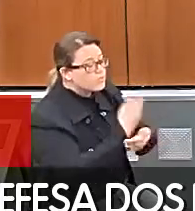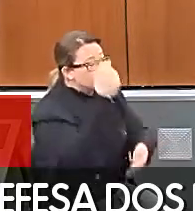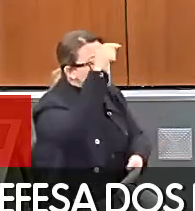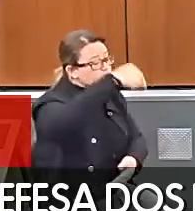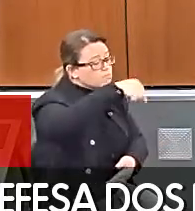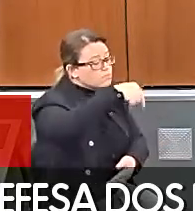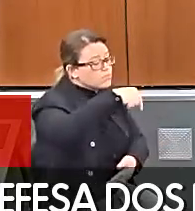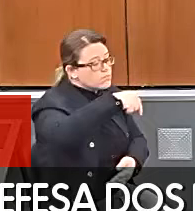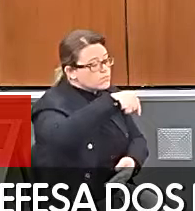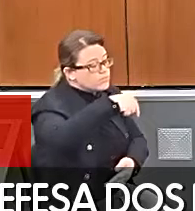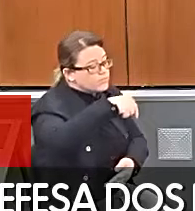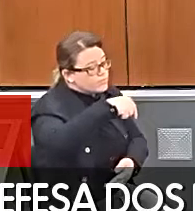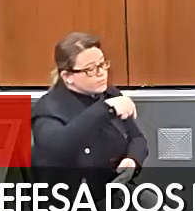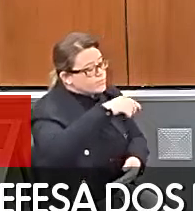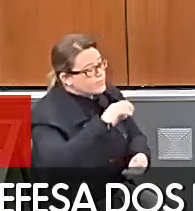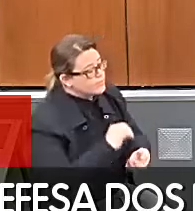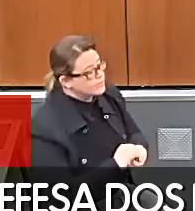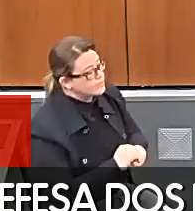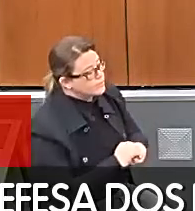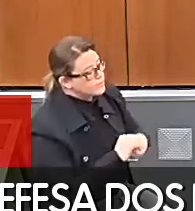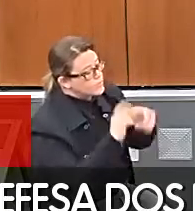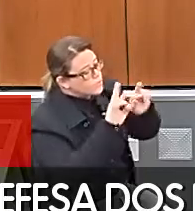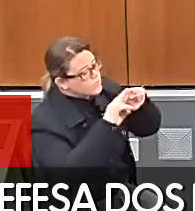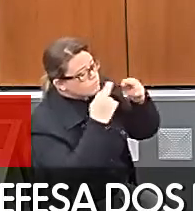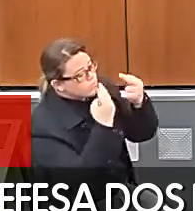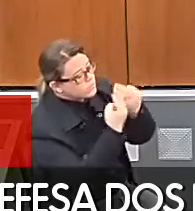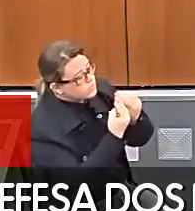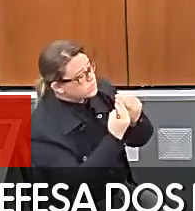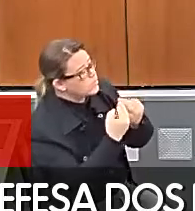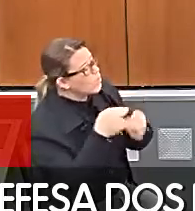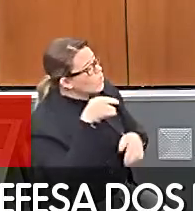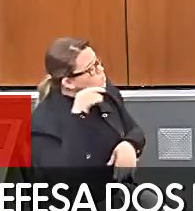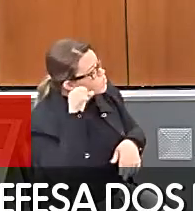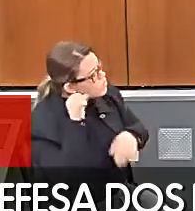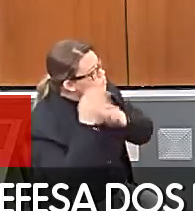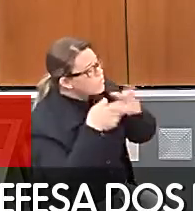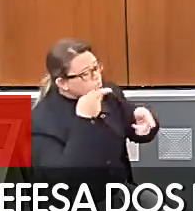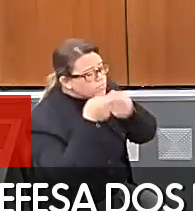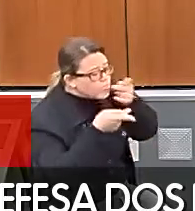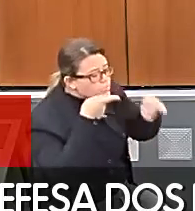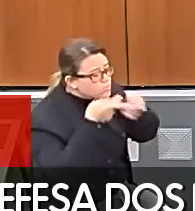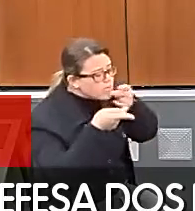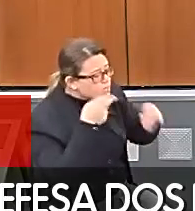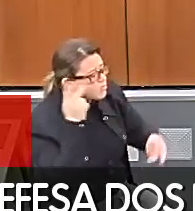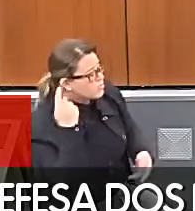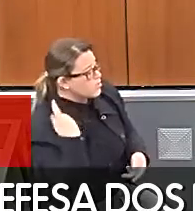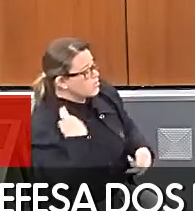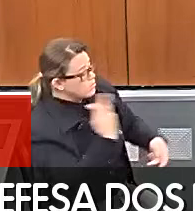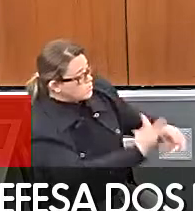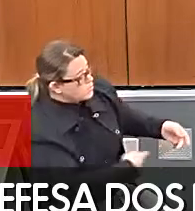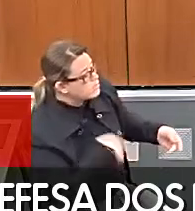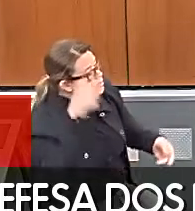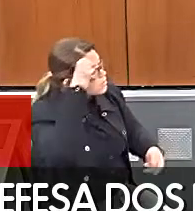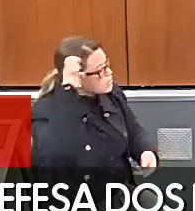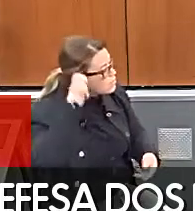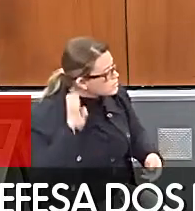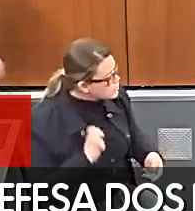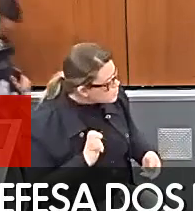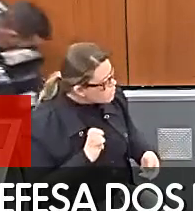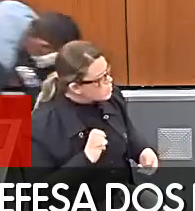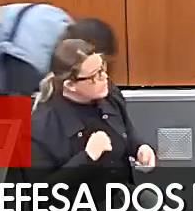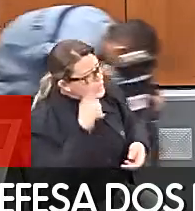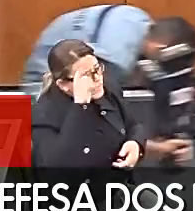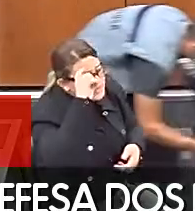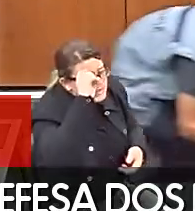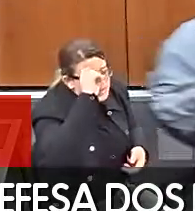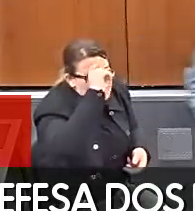ter contar aqui ouvindo a presidente, as pessoas com deficiência, também vai colocar aqui as dificuldades